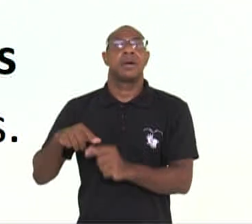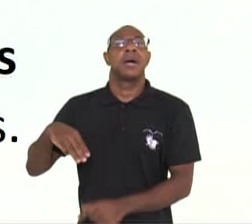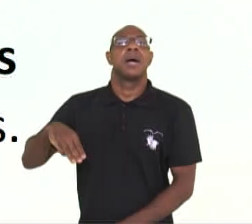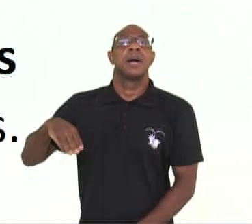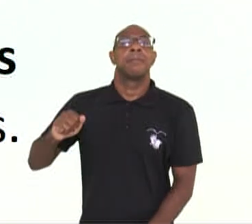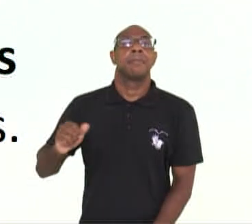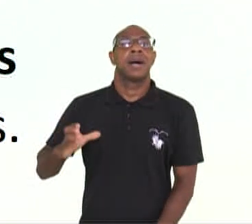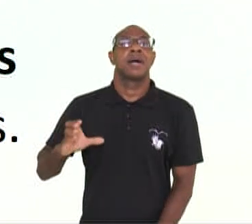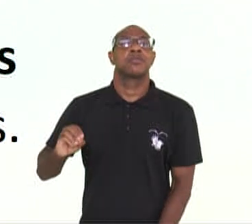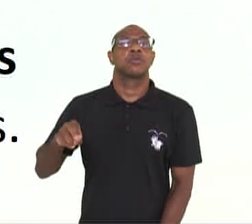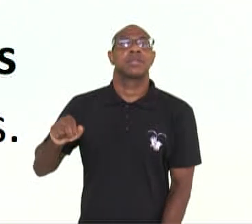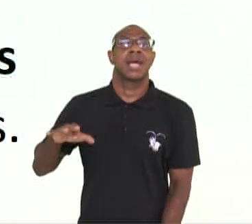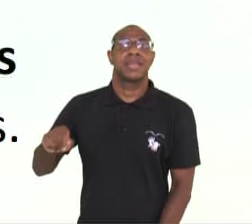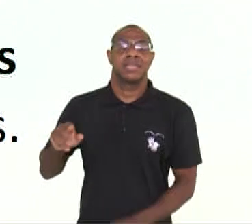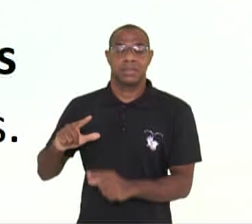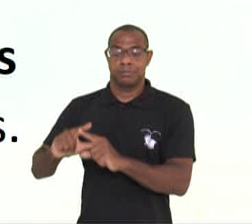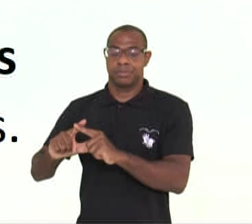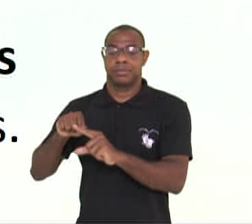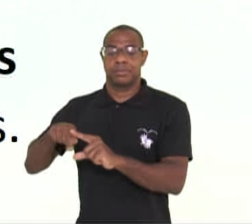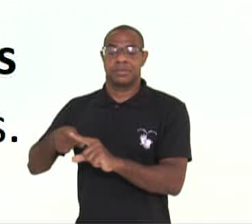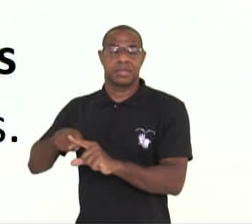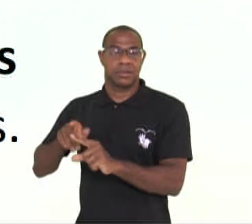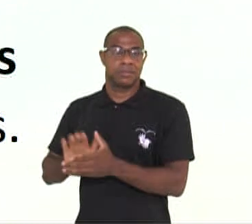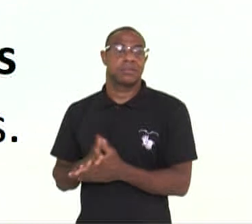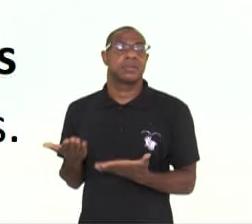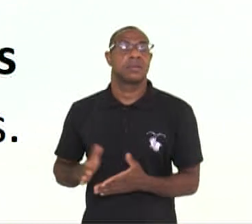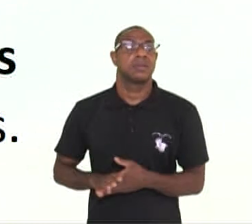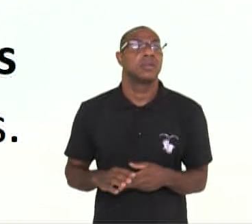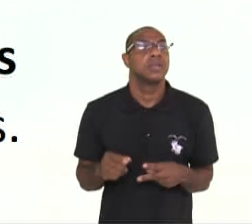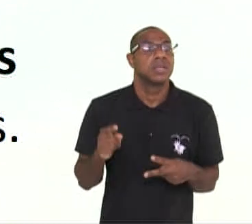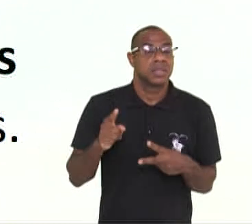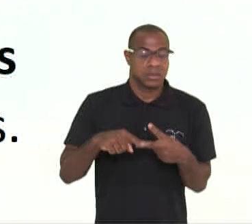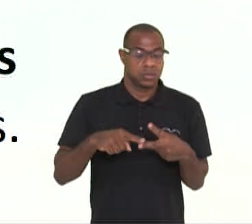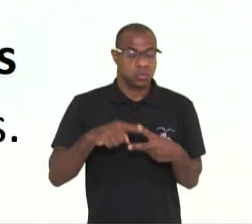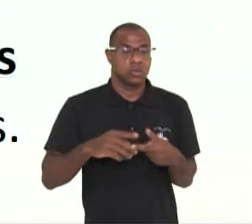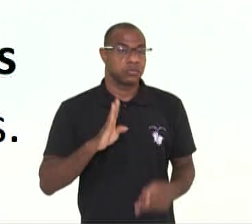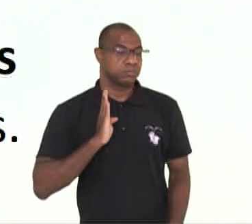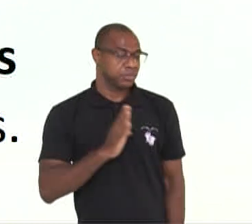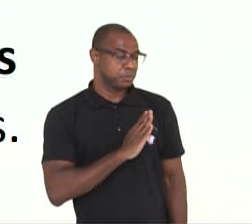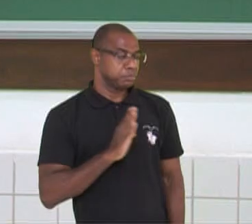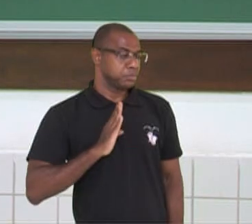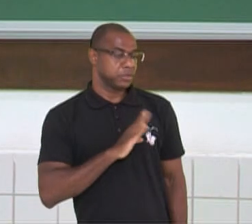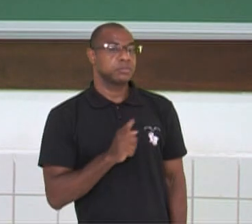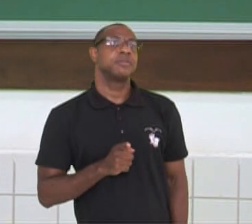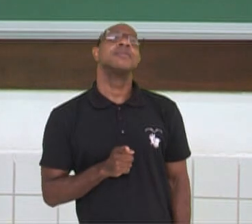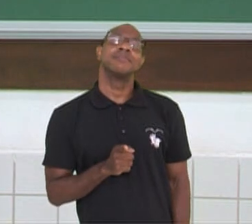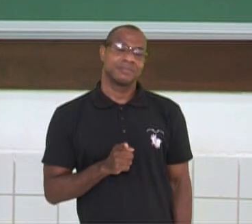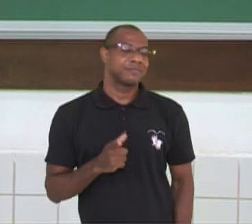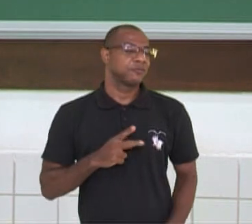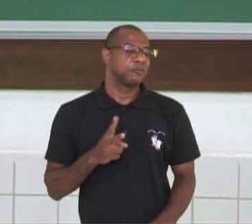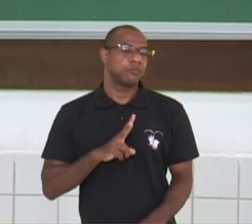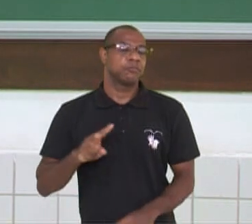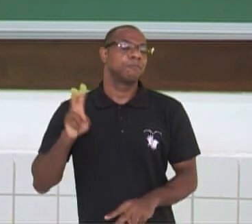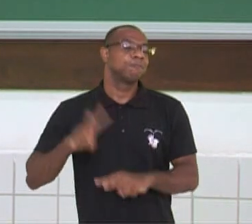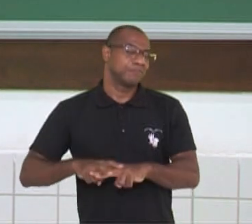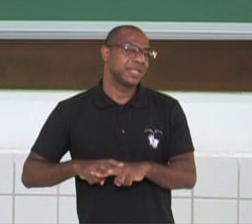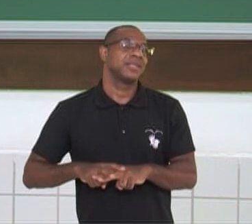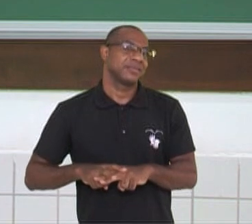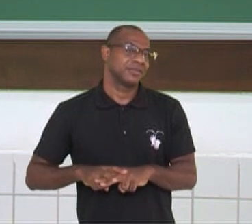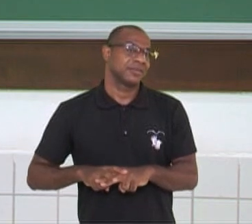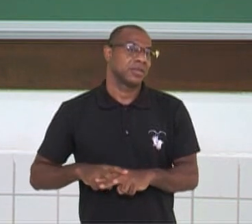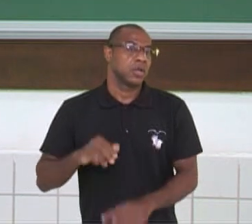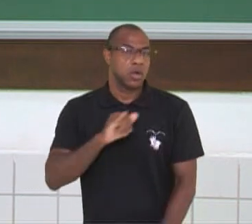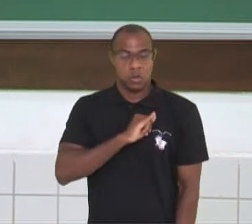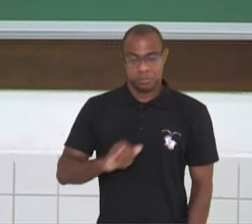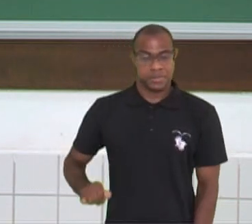em 1874, os dois bispos foram condenados a 4 anos de prisão. Então, o imperador prendeu e